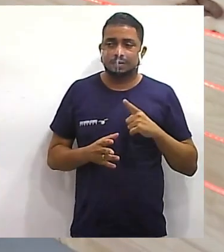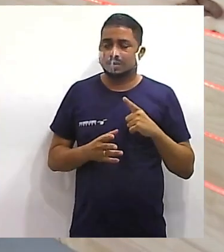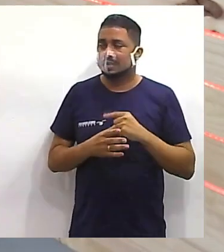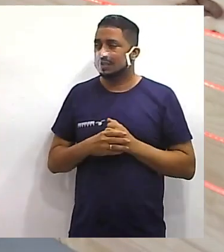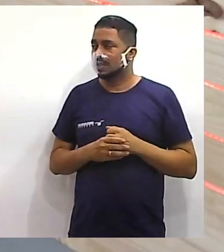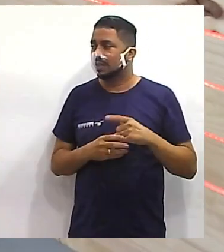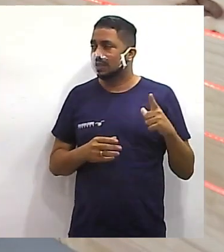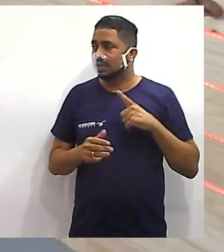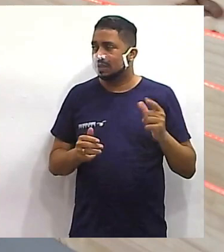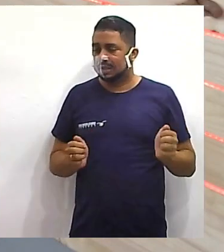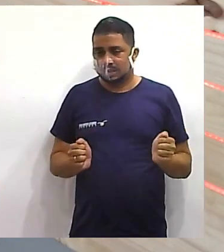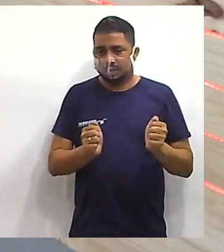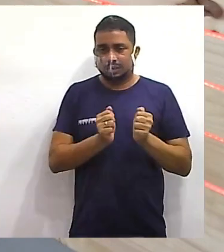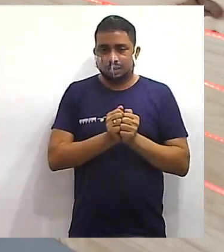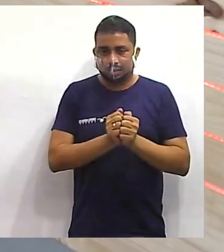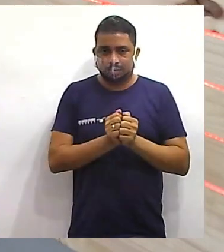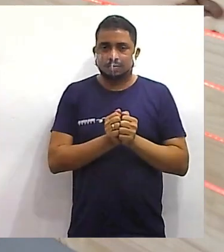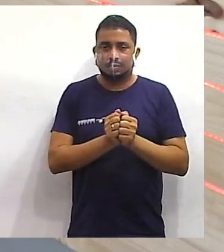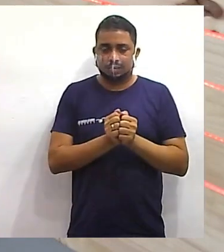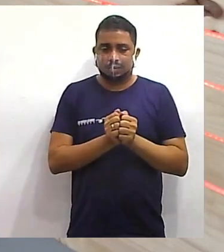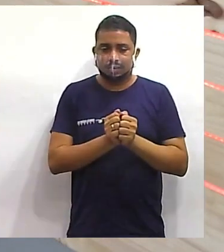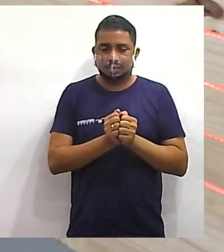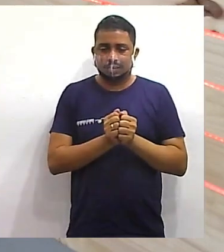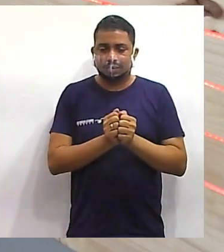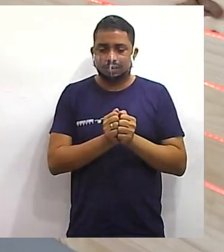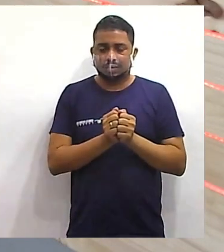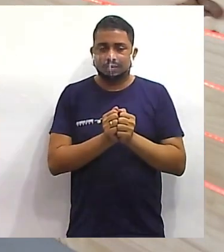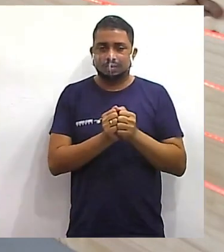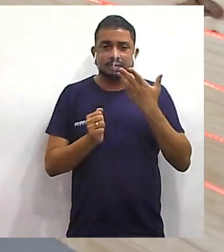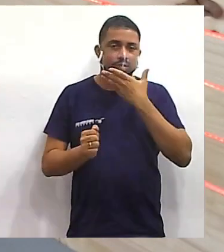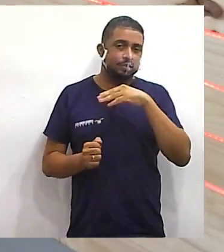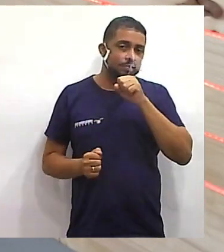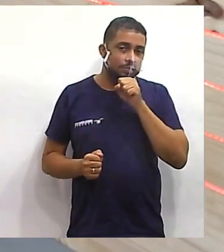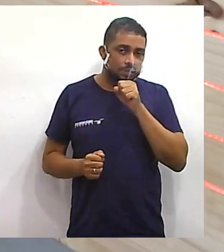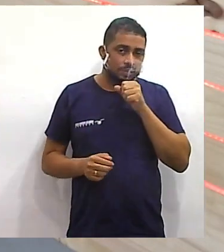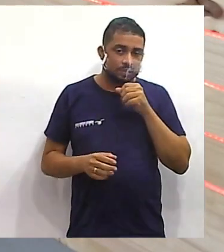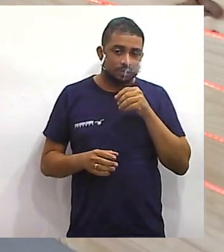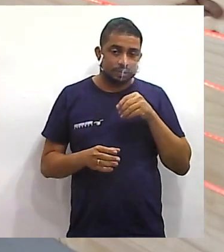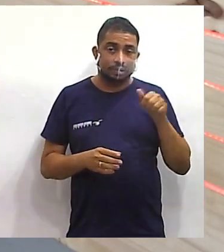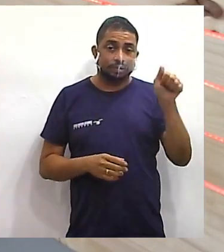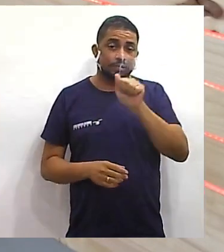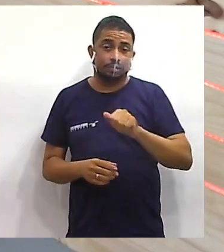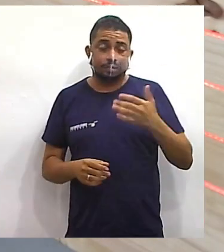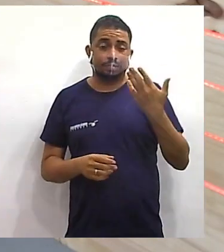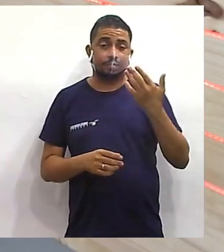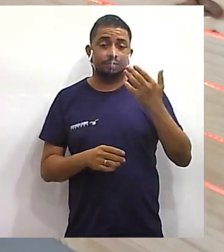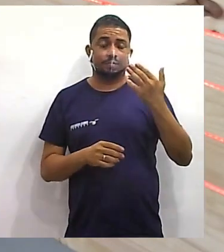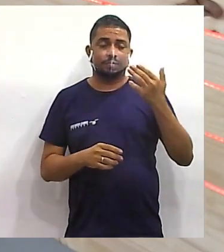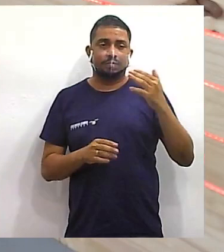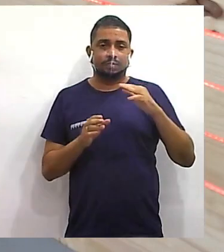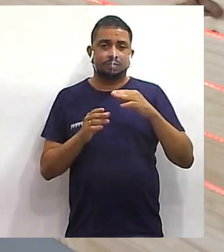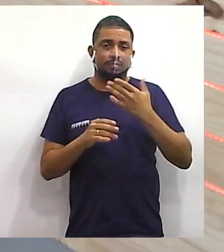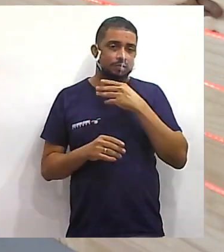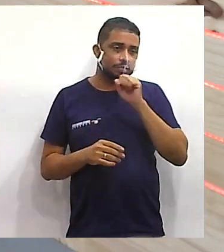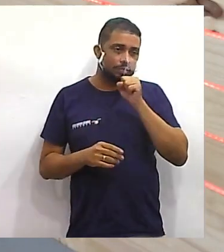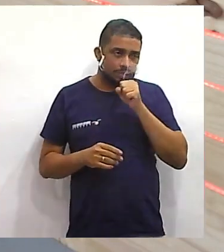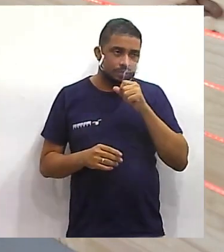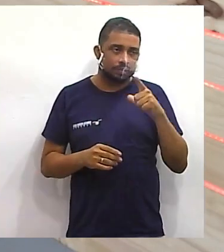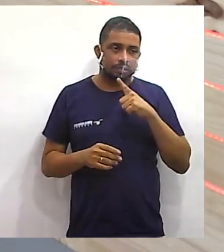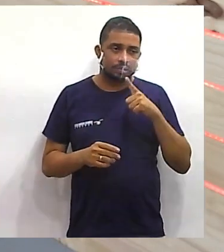esse engajamento, né, dos pais, na associação de pais, quando há instituído